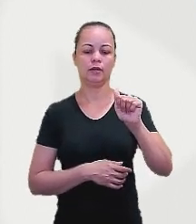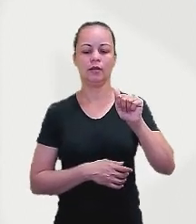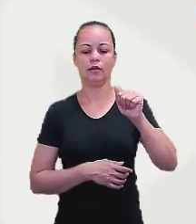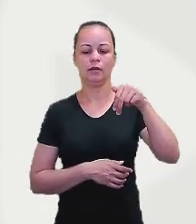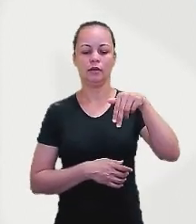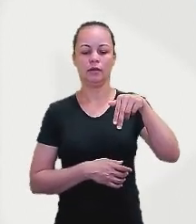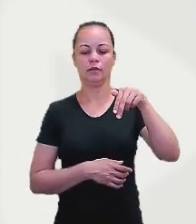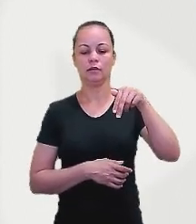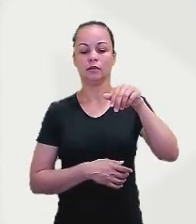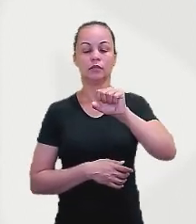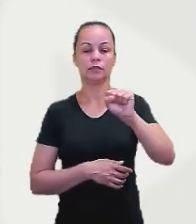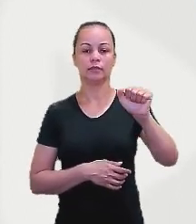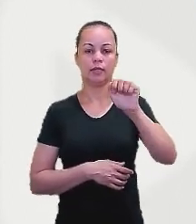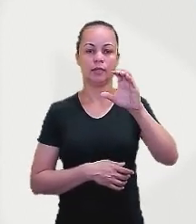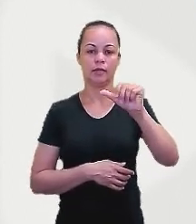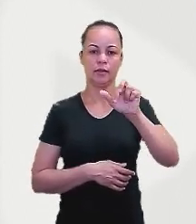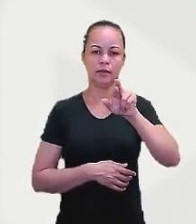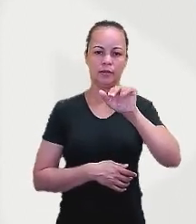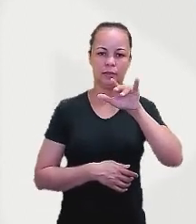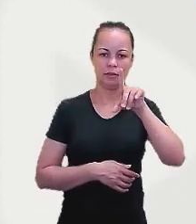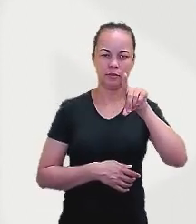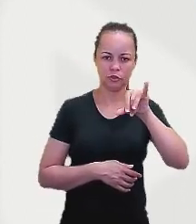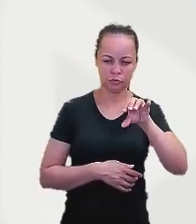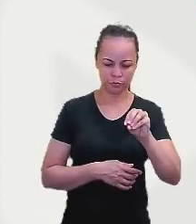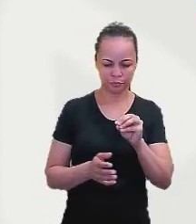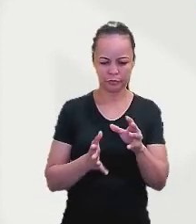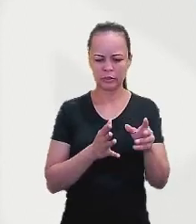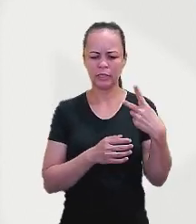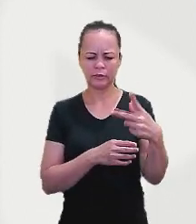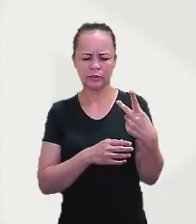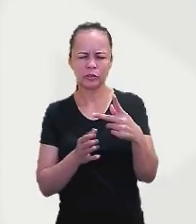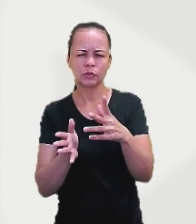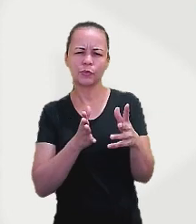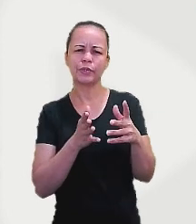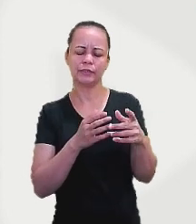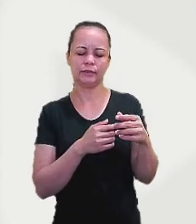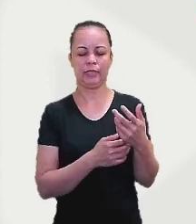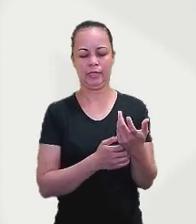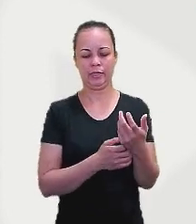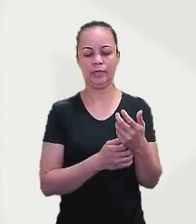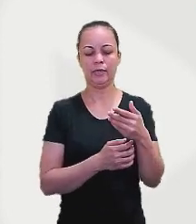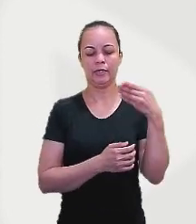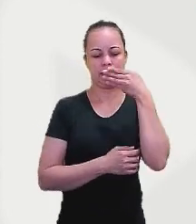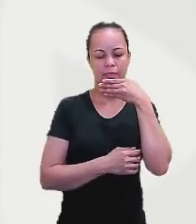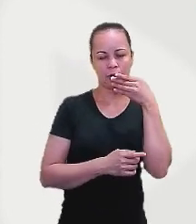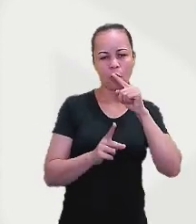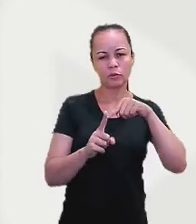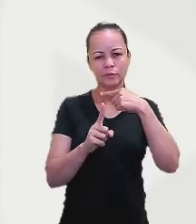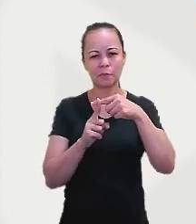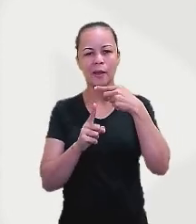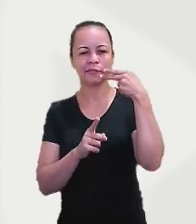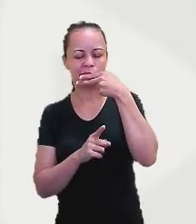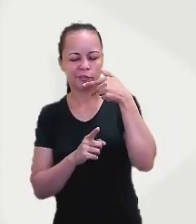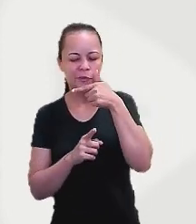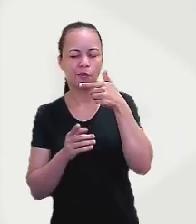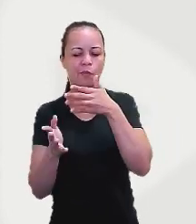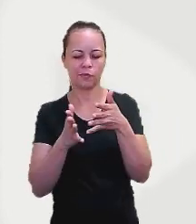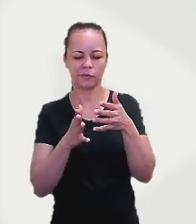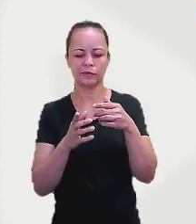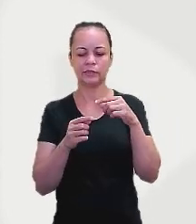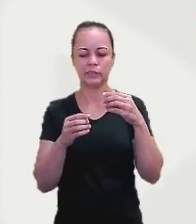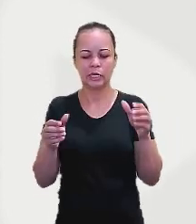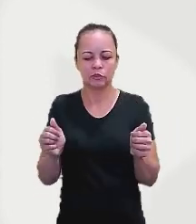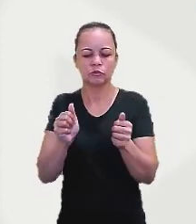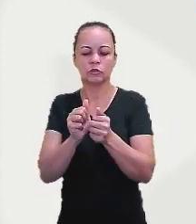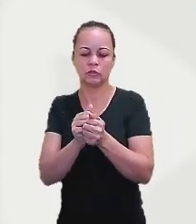os disacarídeos. Então a gente tem ali, ó, glicose com glicose, ou seja, eu tenho um monossacarídeo se unindo a outro monossacarídeo,